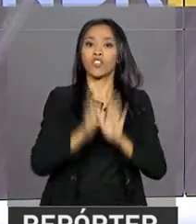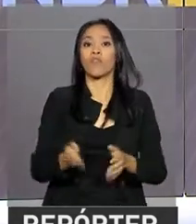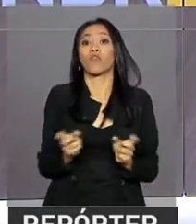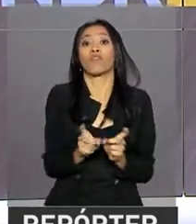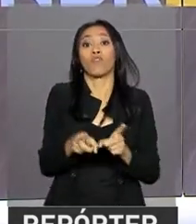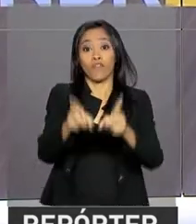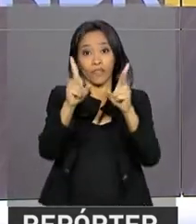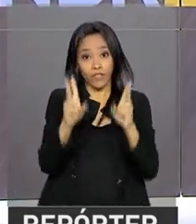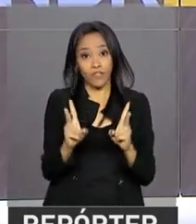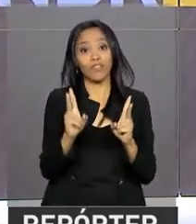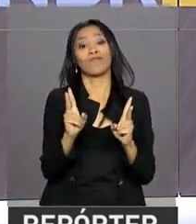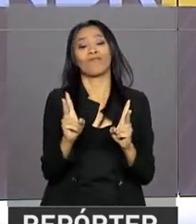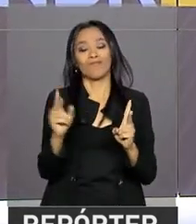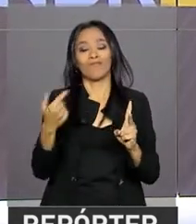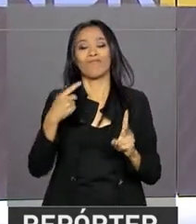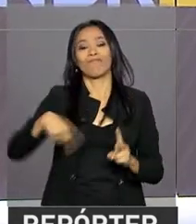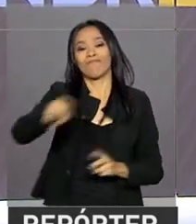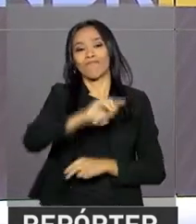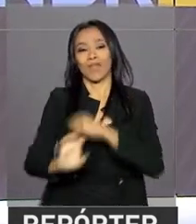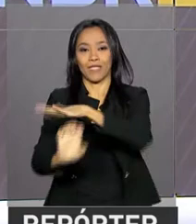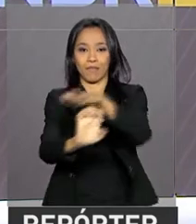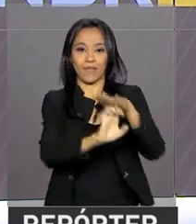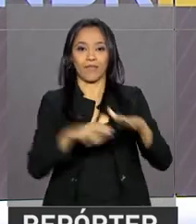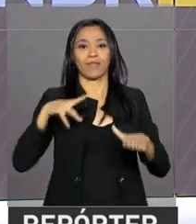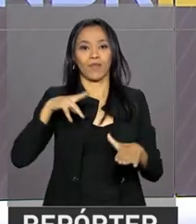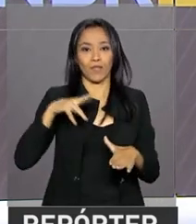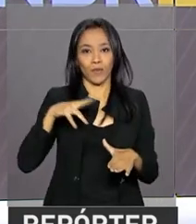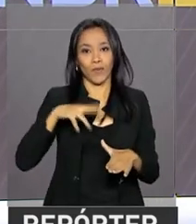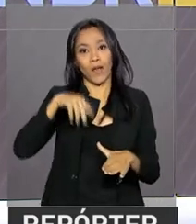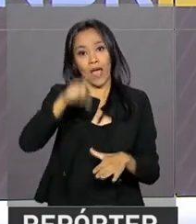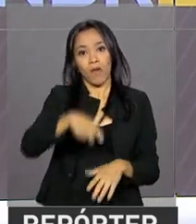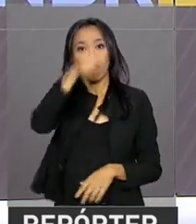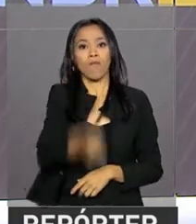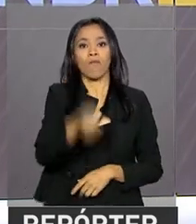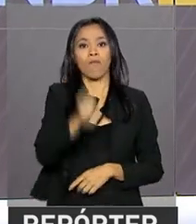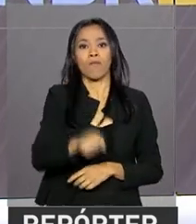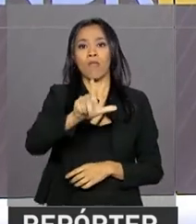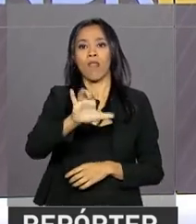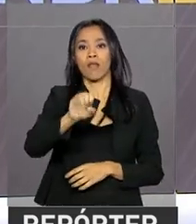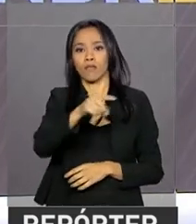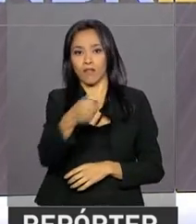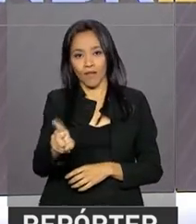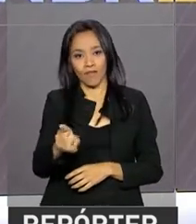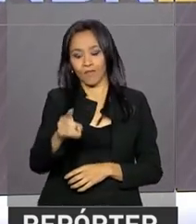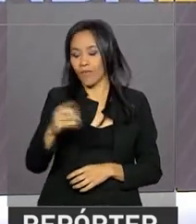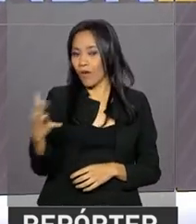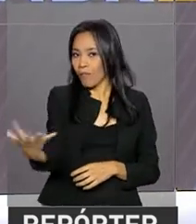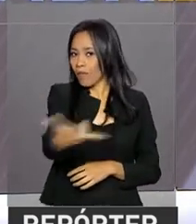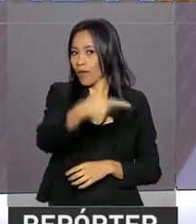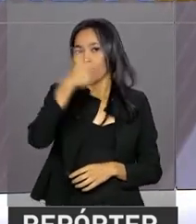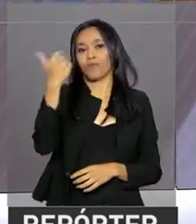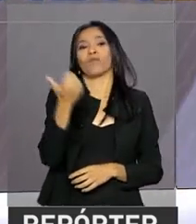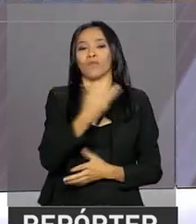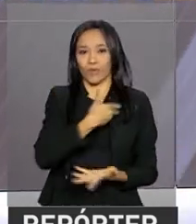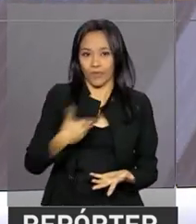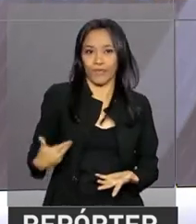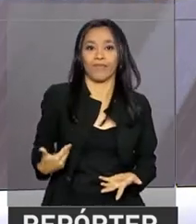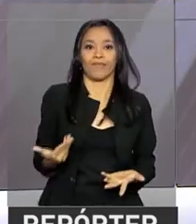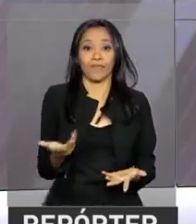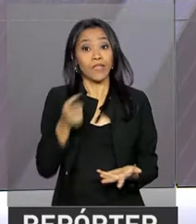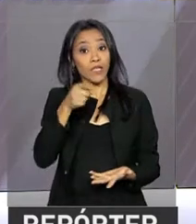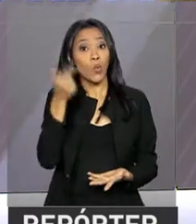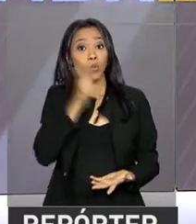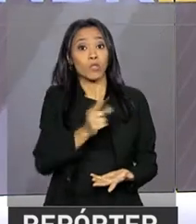à iniciativa privada em um leilão considerado extraordinário pelo governo, que conseguiu garantir